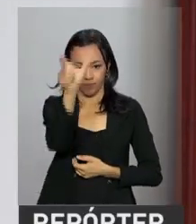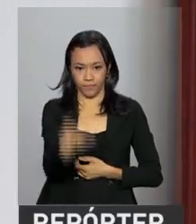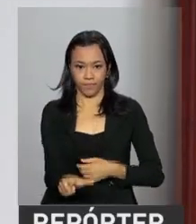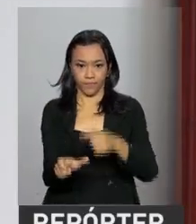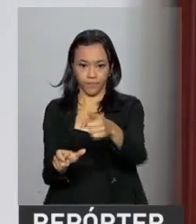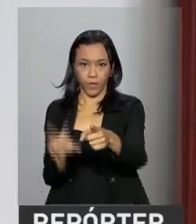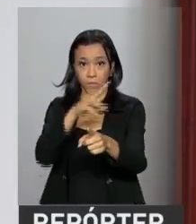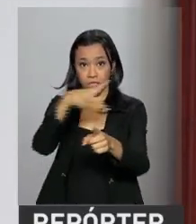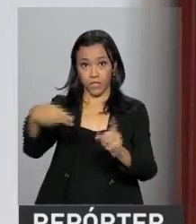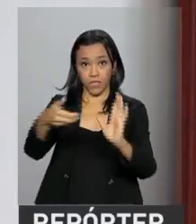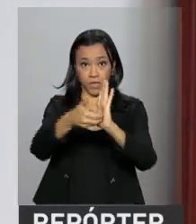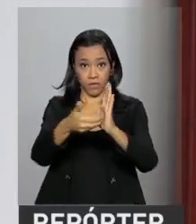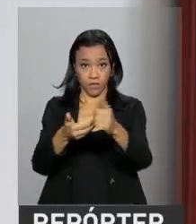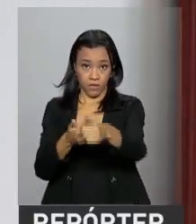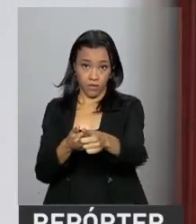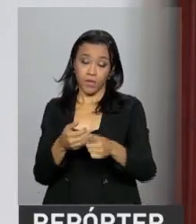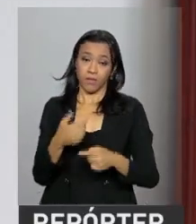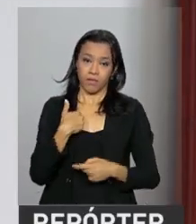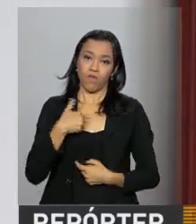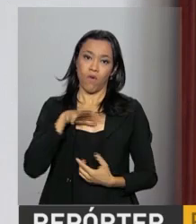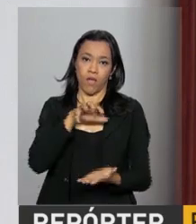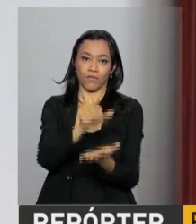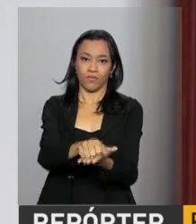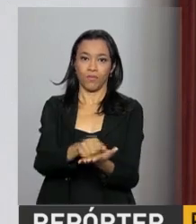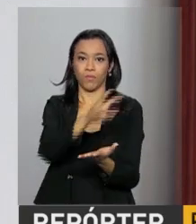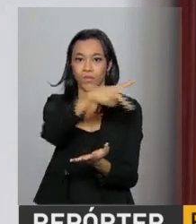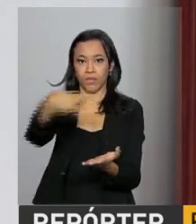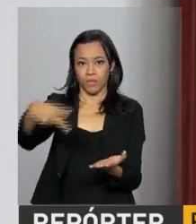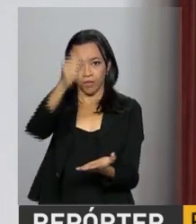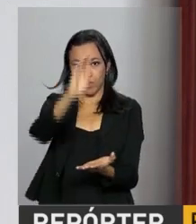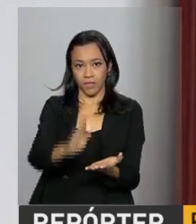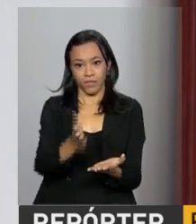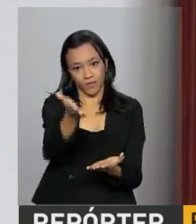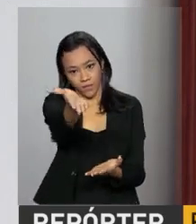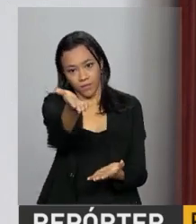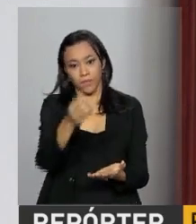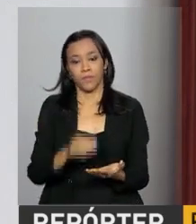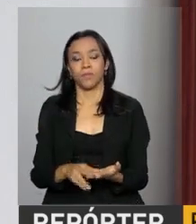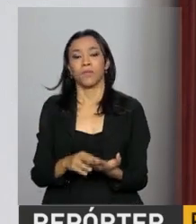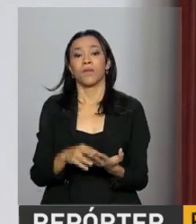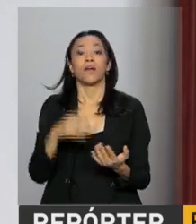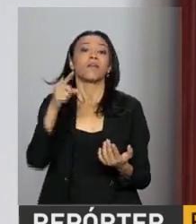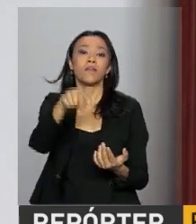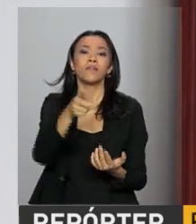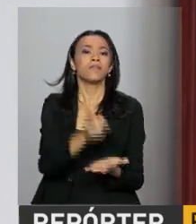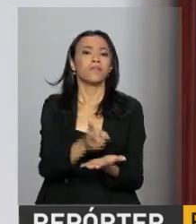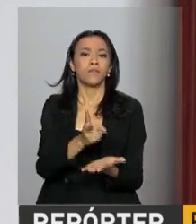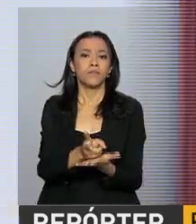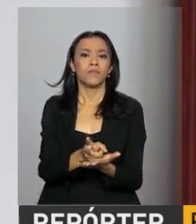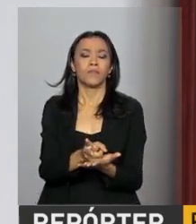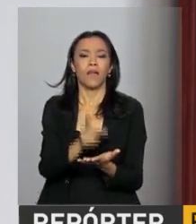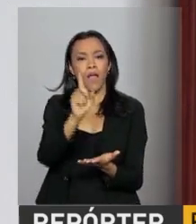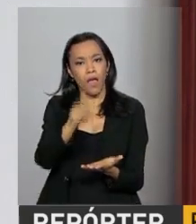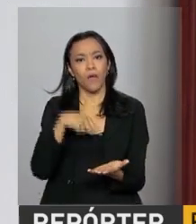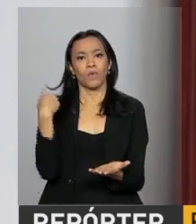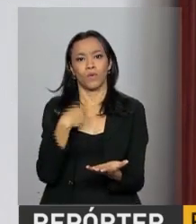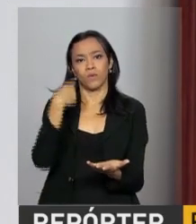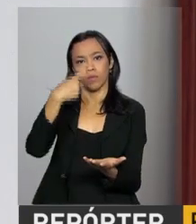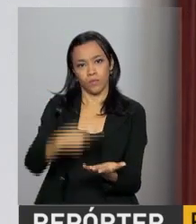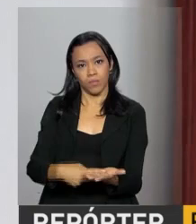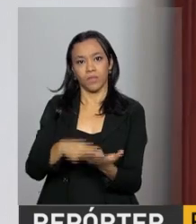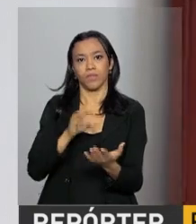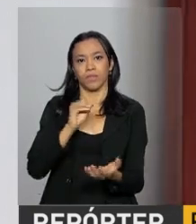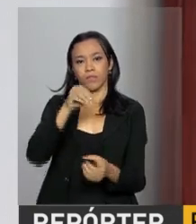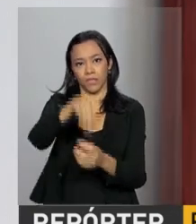né ocupar a presidência por esses dias né E que que a rotina da presidência seja mantida apenas isso esse é o nosso papel na